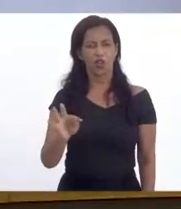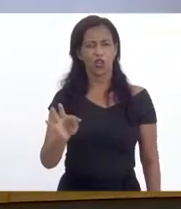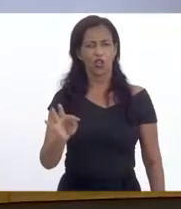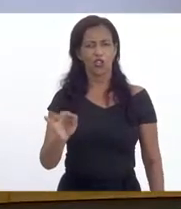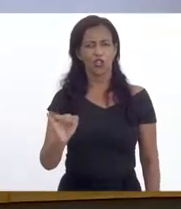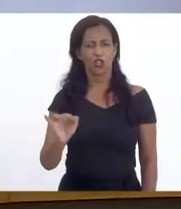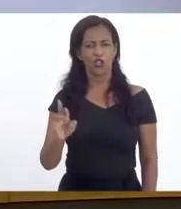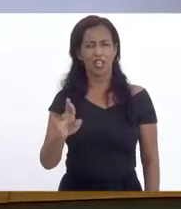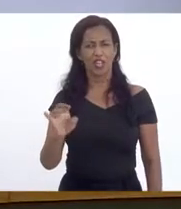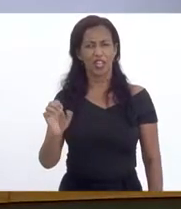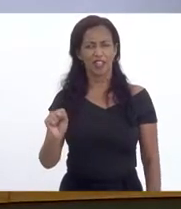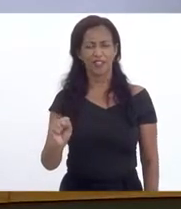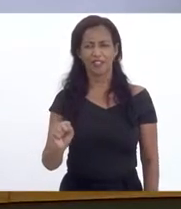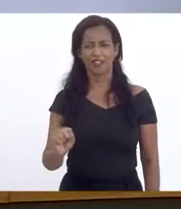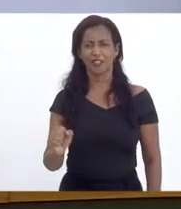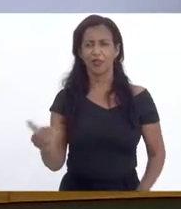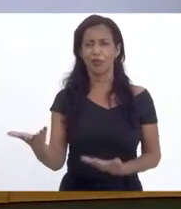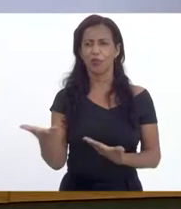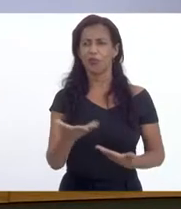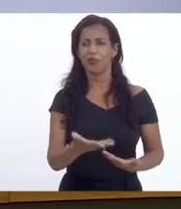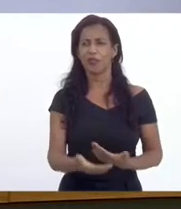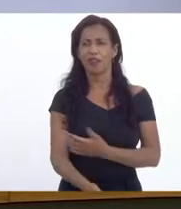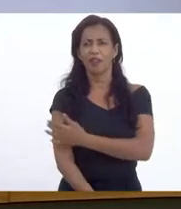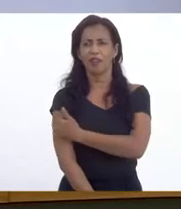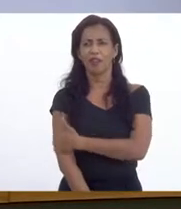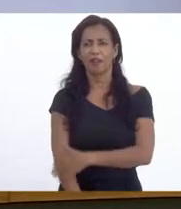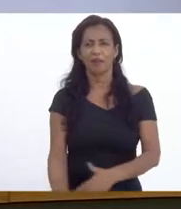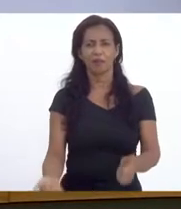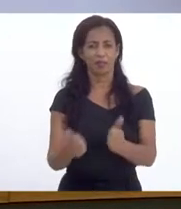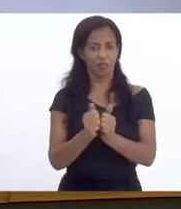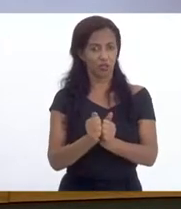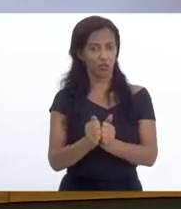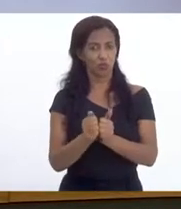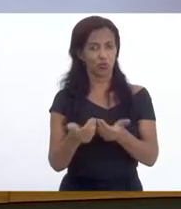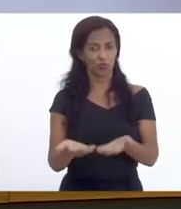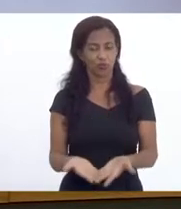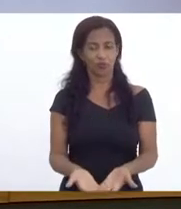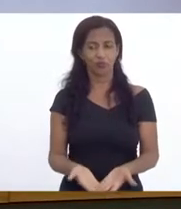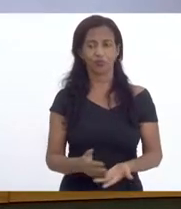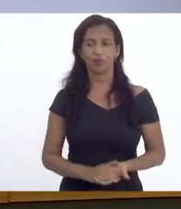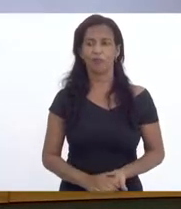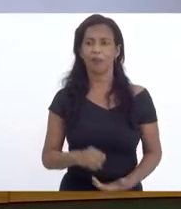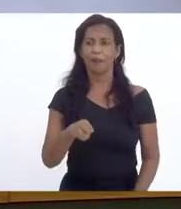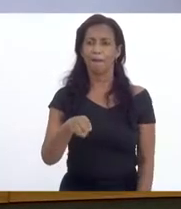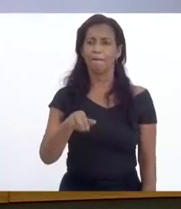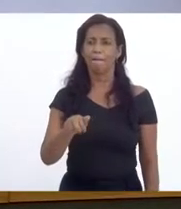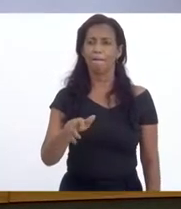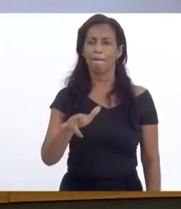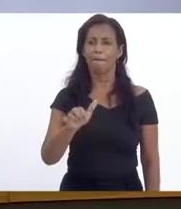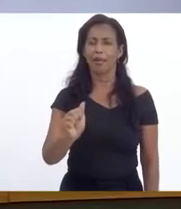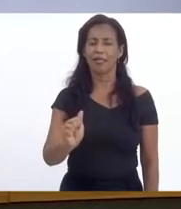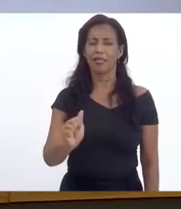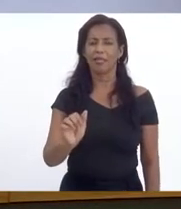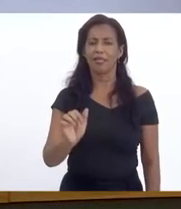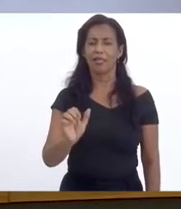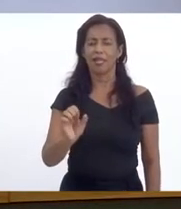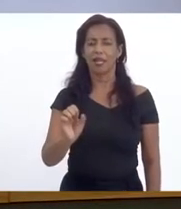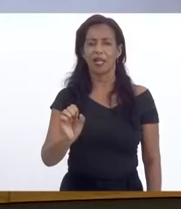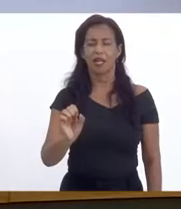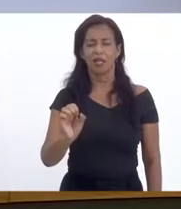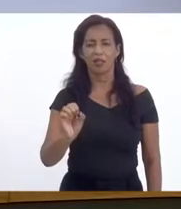E aproveito a oportunidade de convidar para estar conosco aqui a Maria do Cinto Pérez, Maria